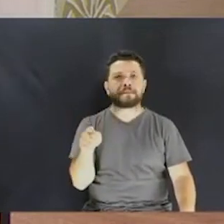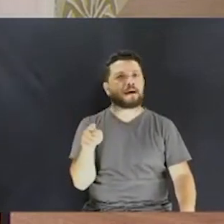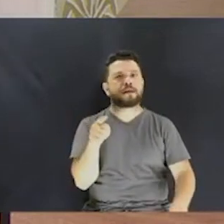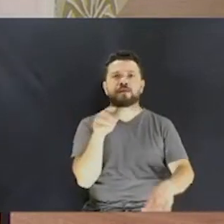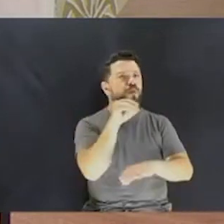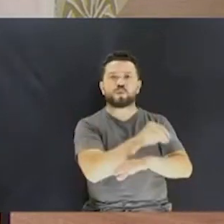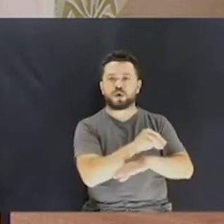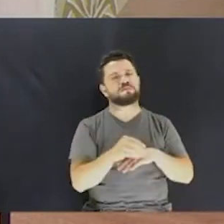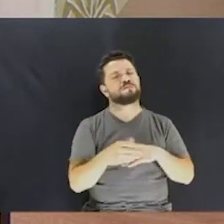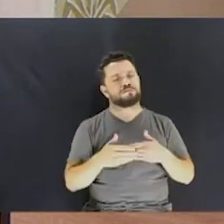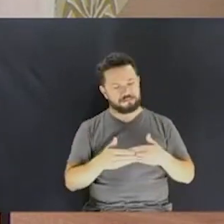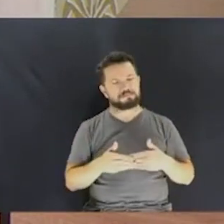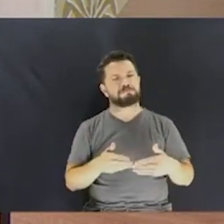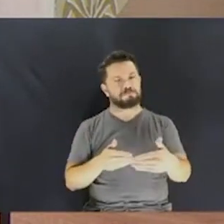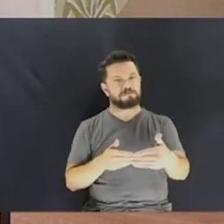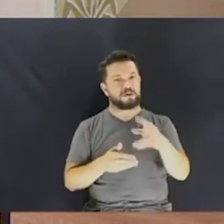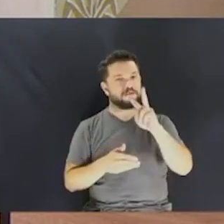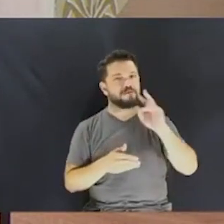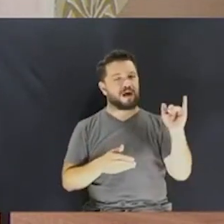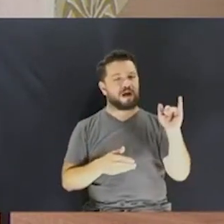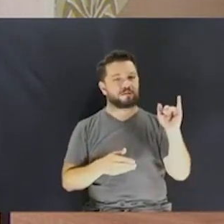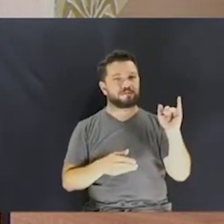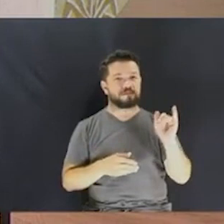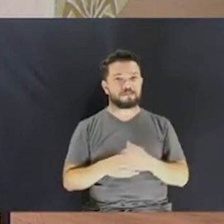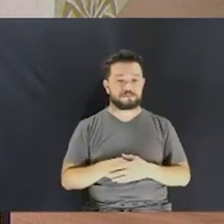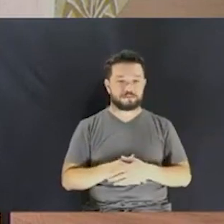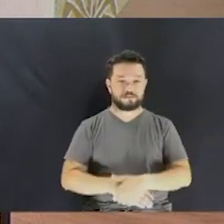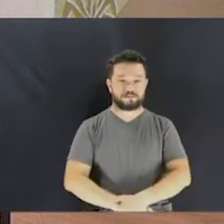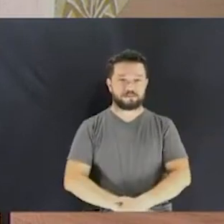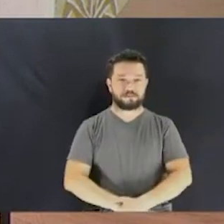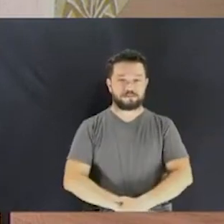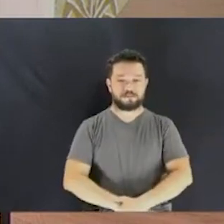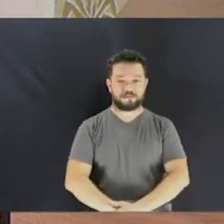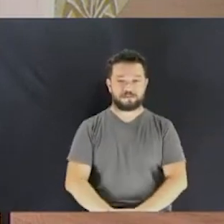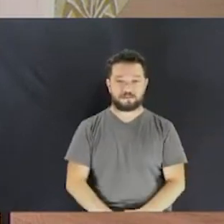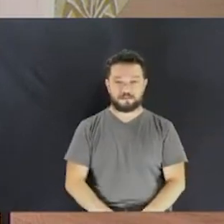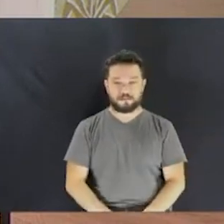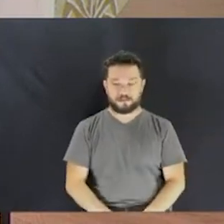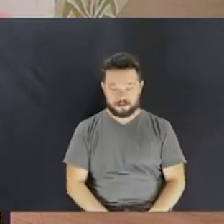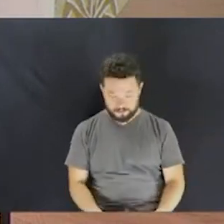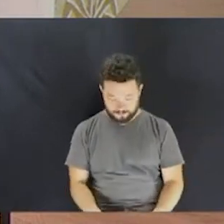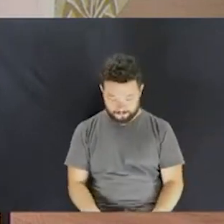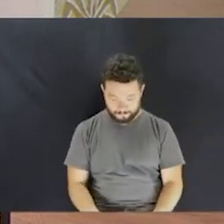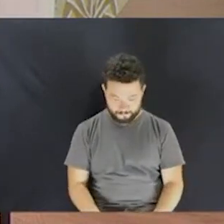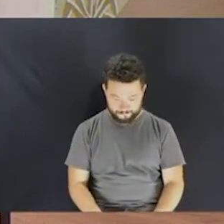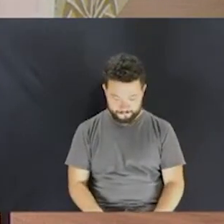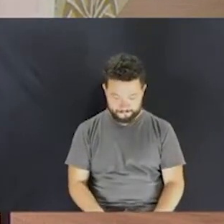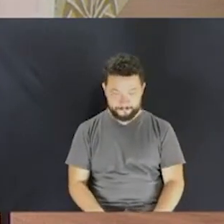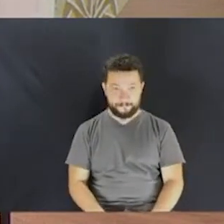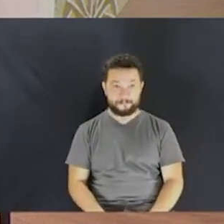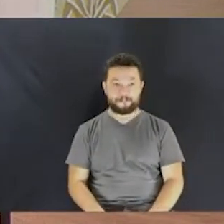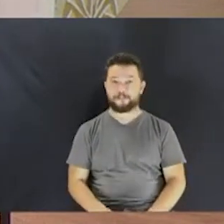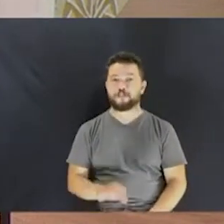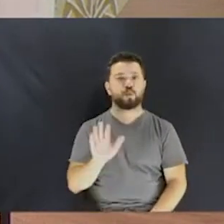em breve vai ter tempo para nós executarmos então eu 30 segundos tempo então não há necessidade porque aí eu vou prejudicar